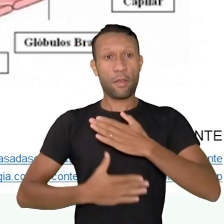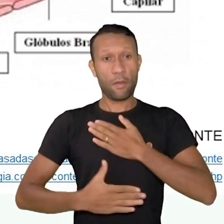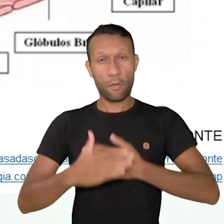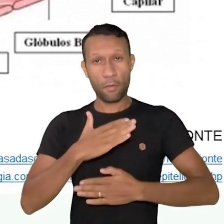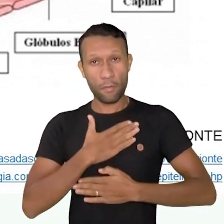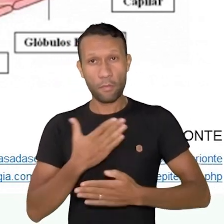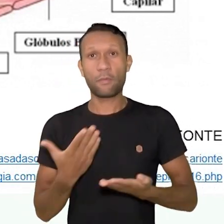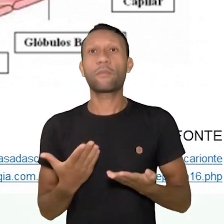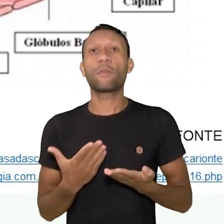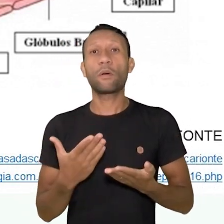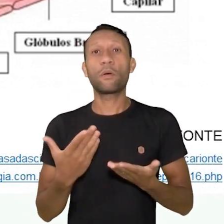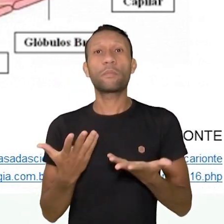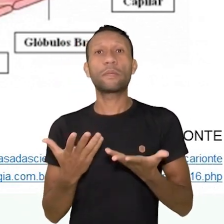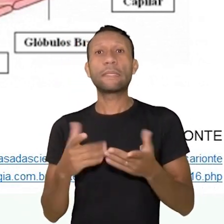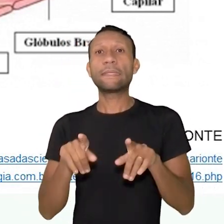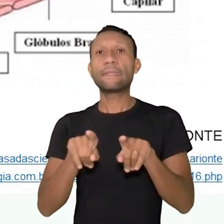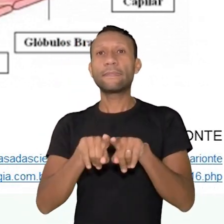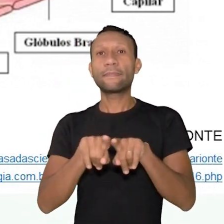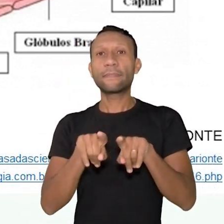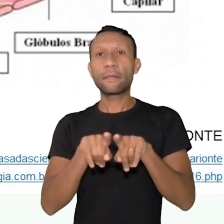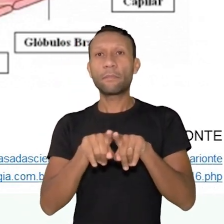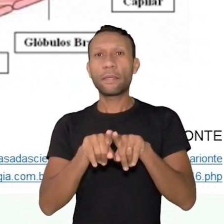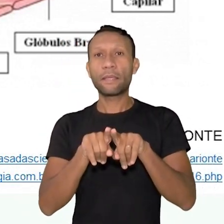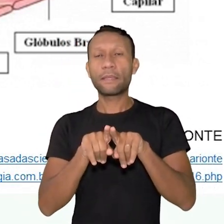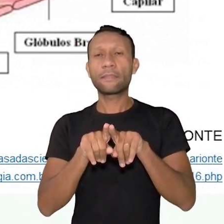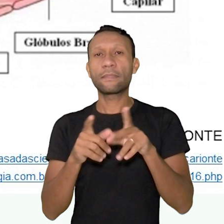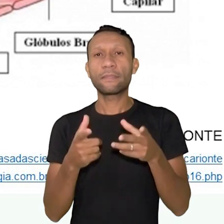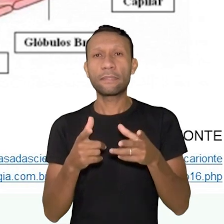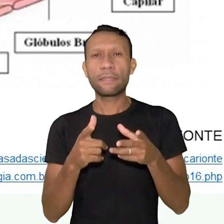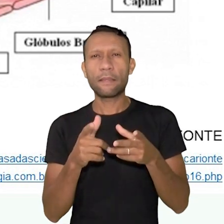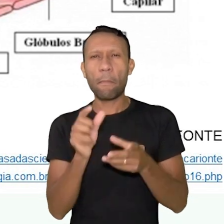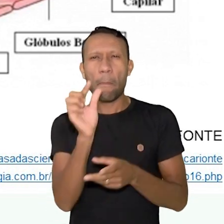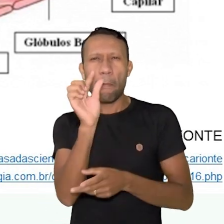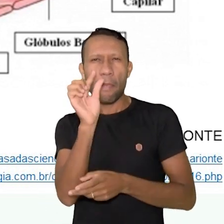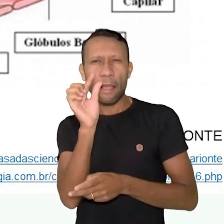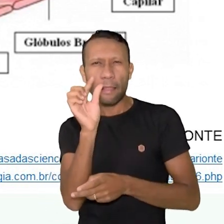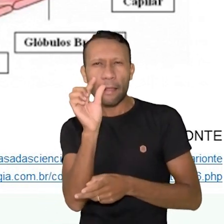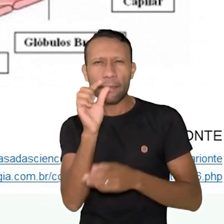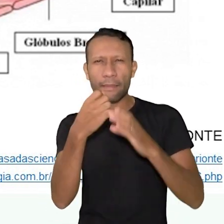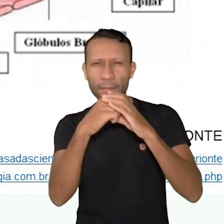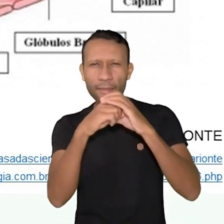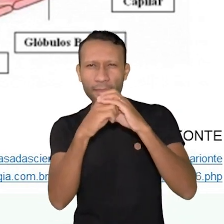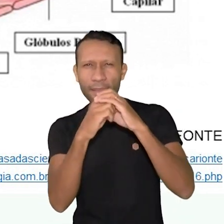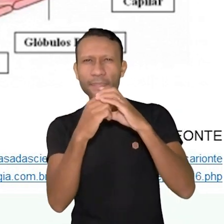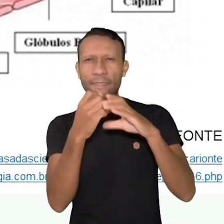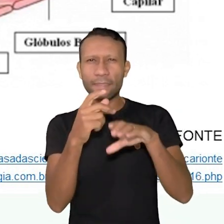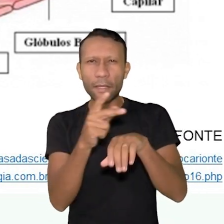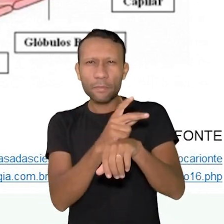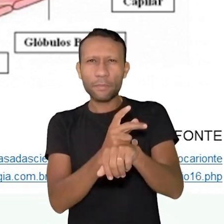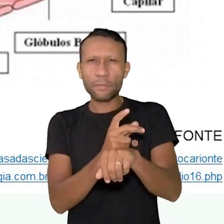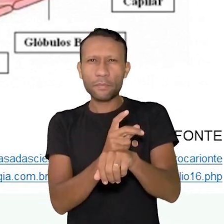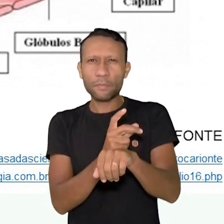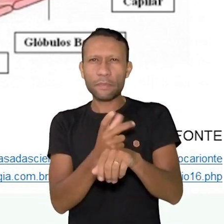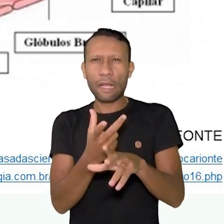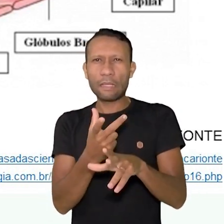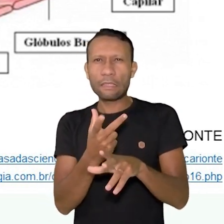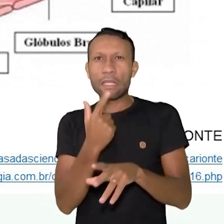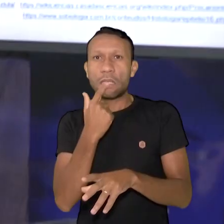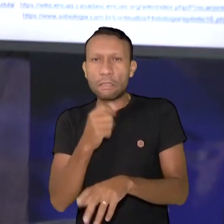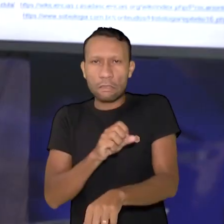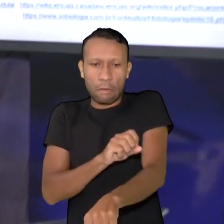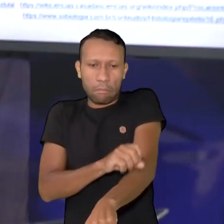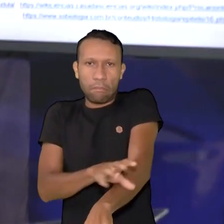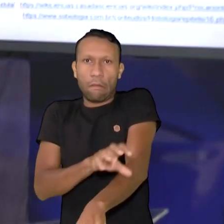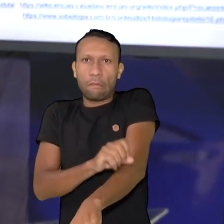E a gente vai ter, por exemplo, as plaquetas, que são pedacinhos das células que têm por função impedir que a gente sangre muito. Então, ela